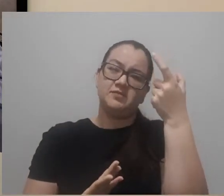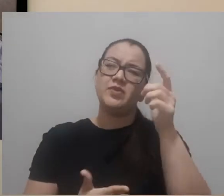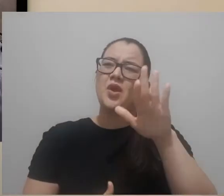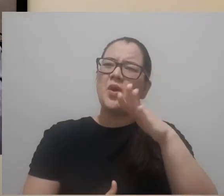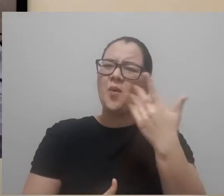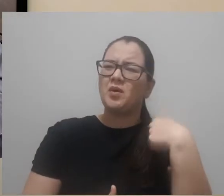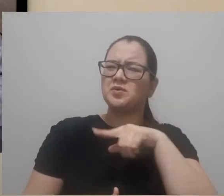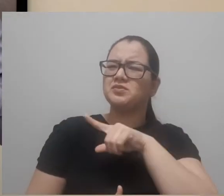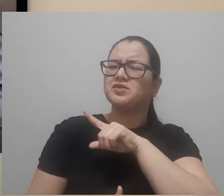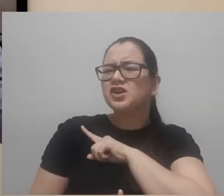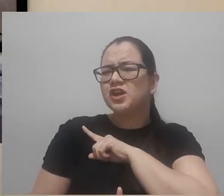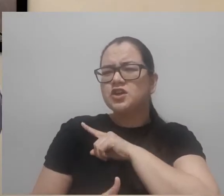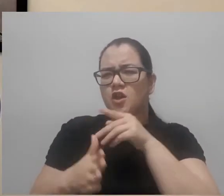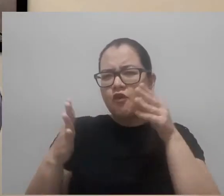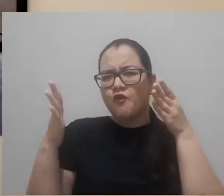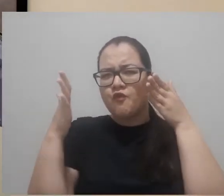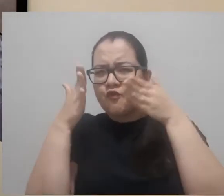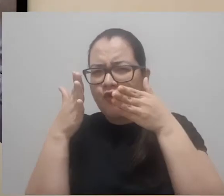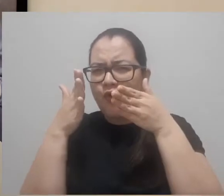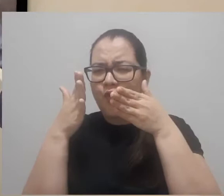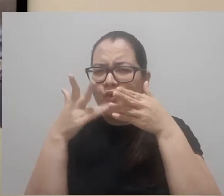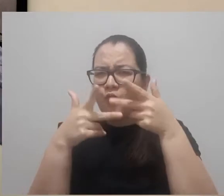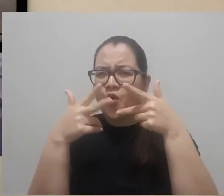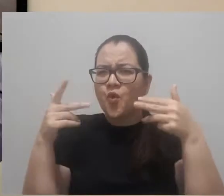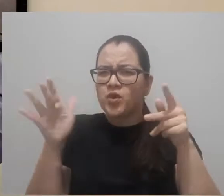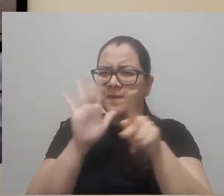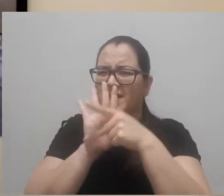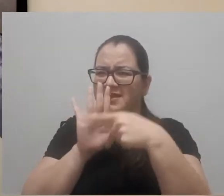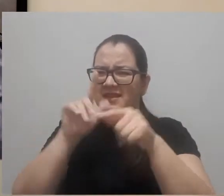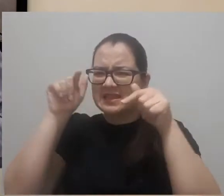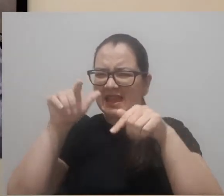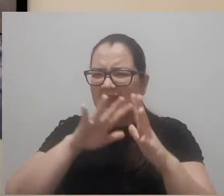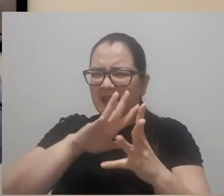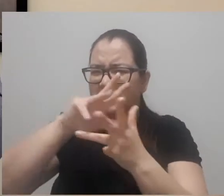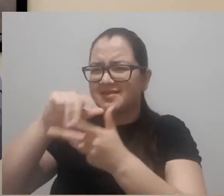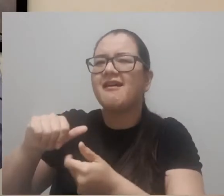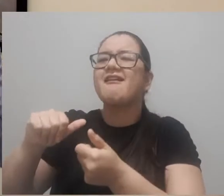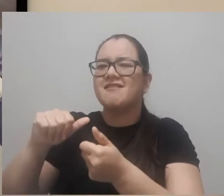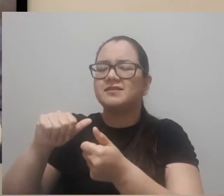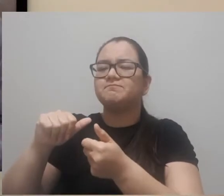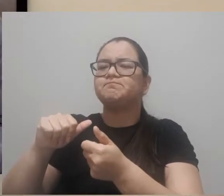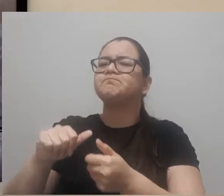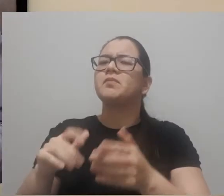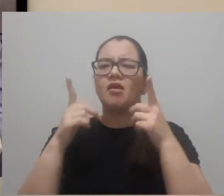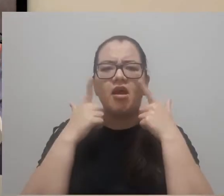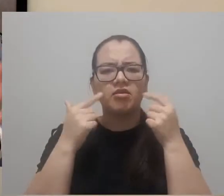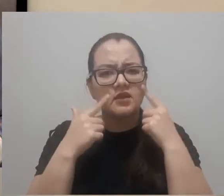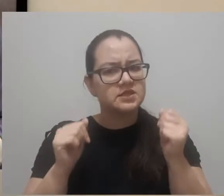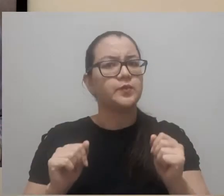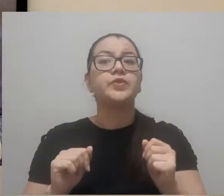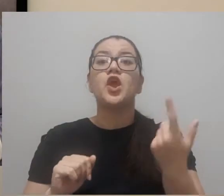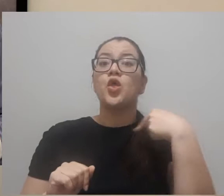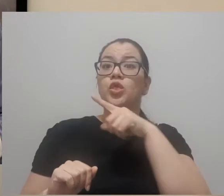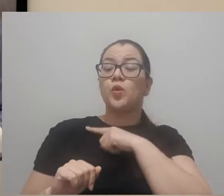que é terreno, né? Quando nós fixamos, porque assim, olha, o nosso olhar determina, a nossa visão determina a nossa maneira de